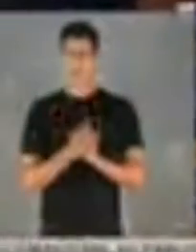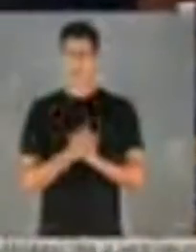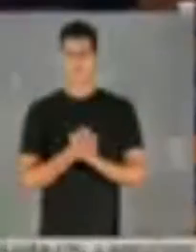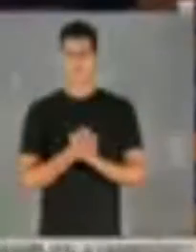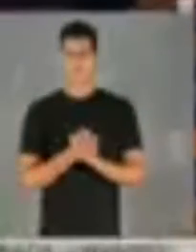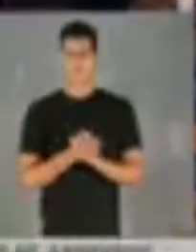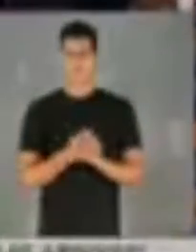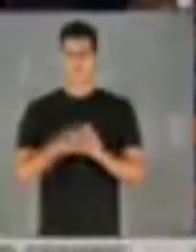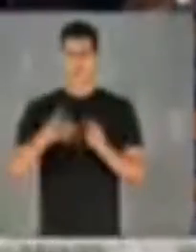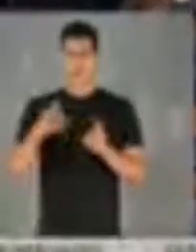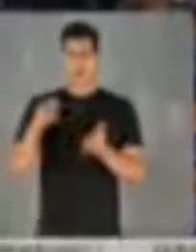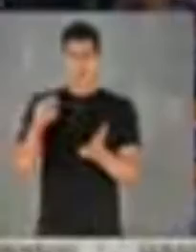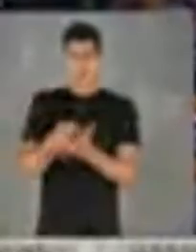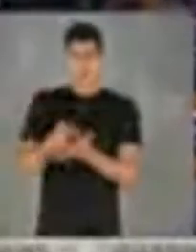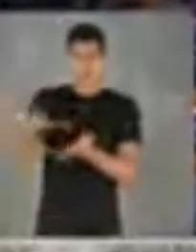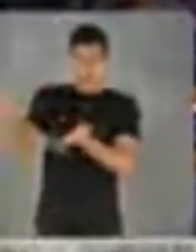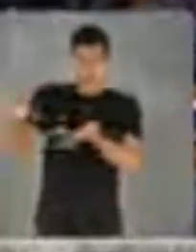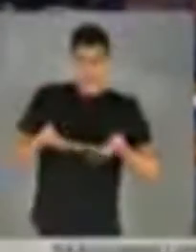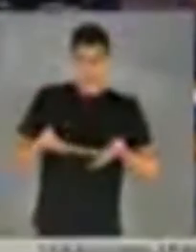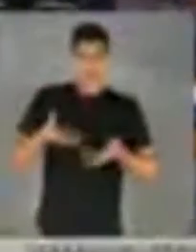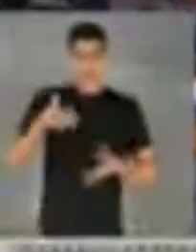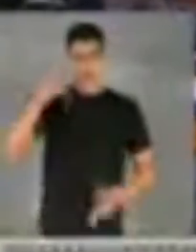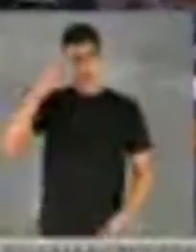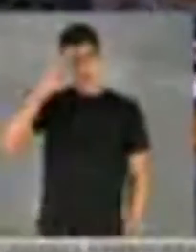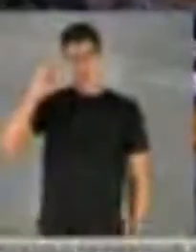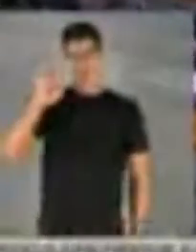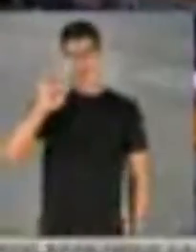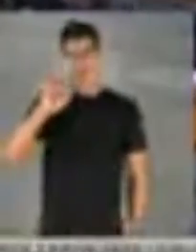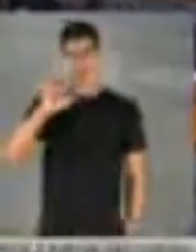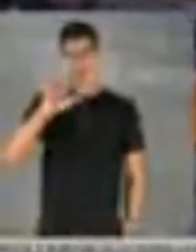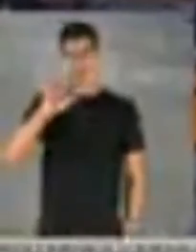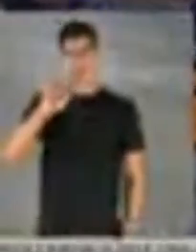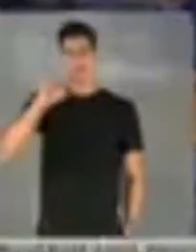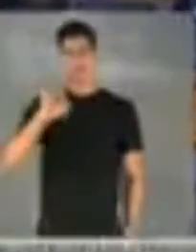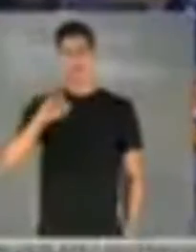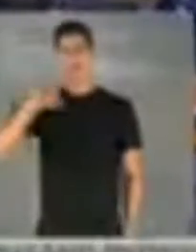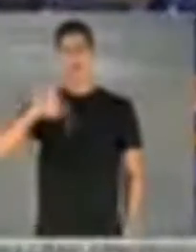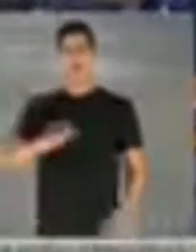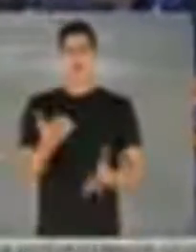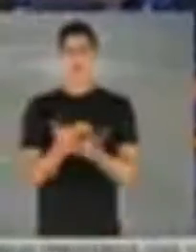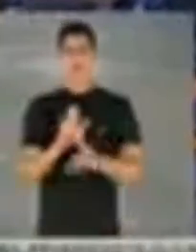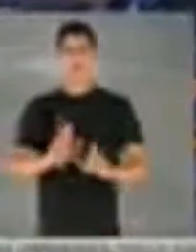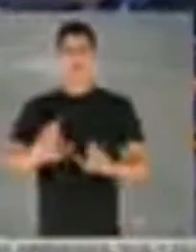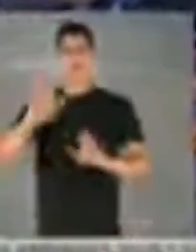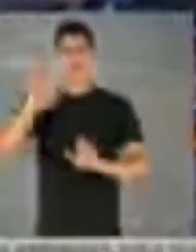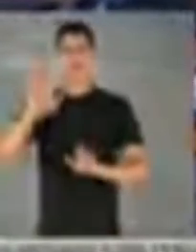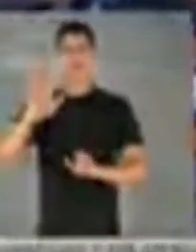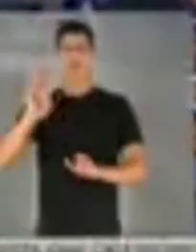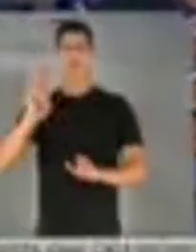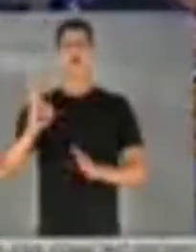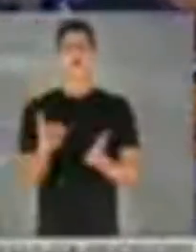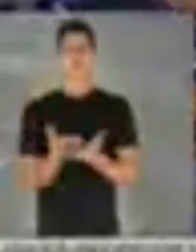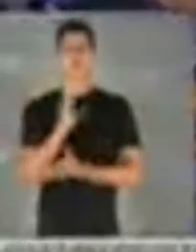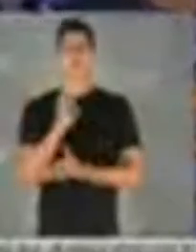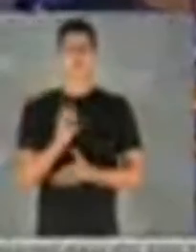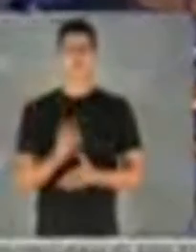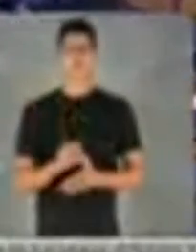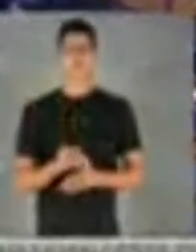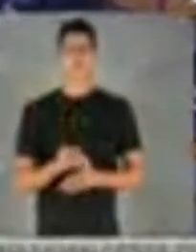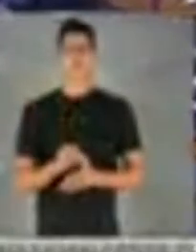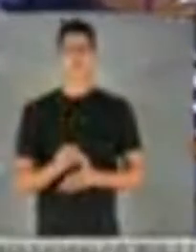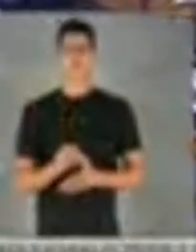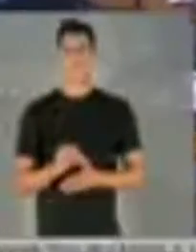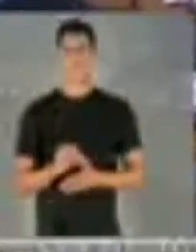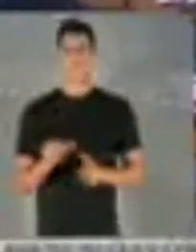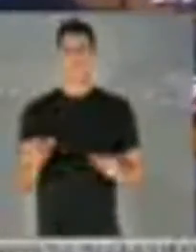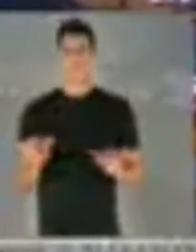A convocação do senhor Felipe Martins, aqueles que aprovam permaneçam como estão. Aprovado. Eu vou encerrar